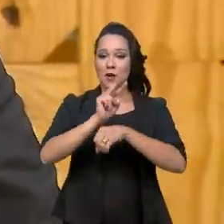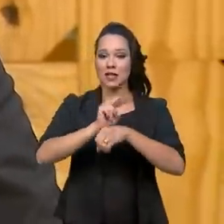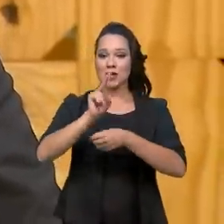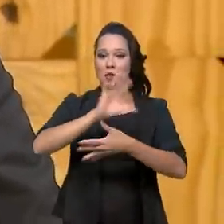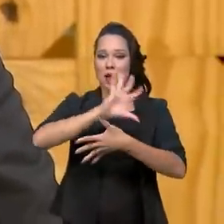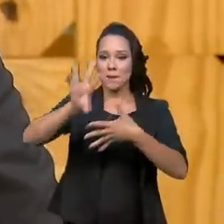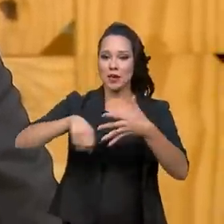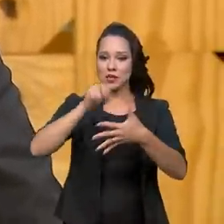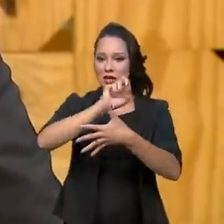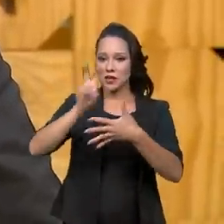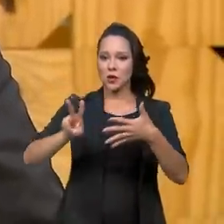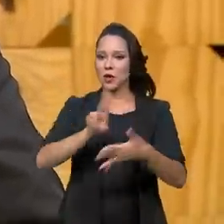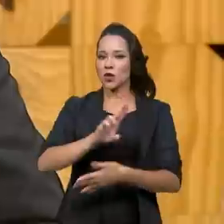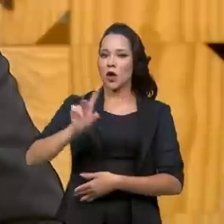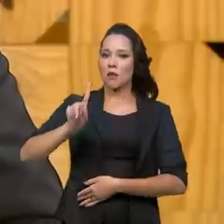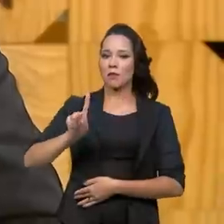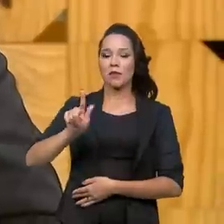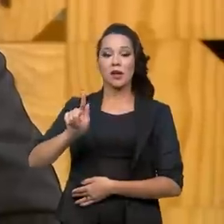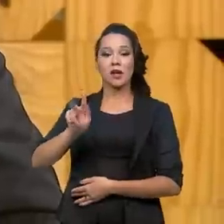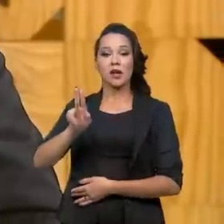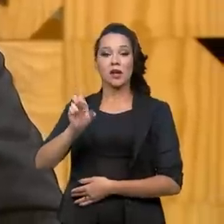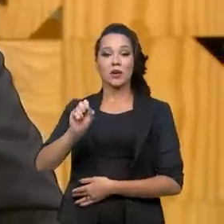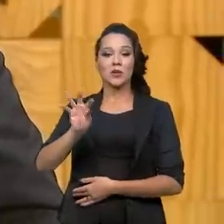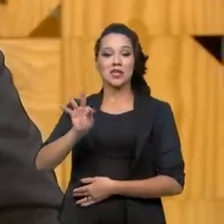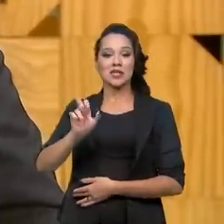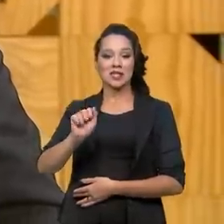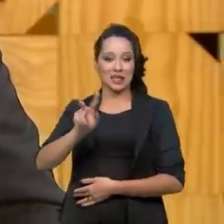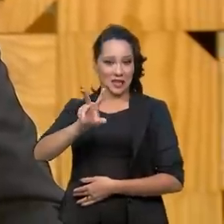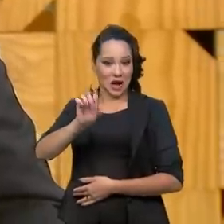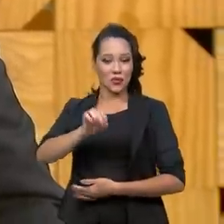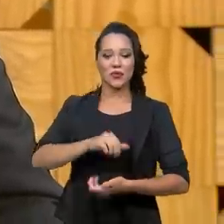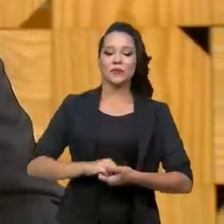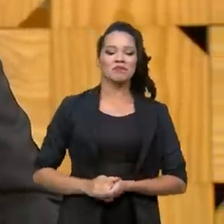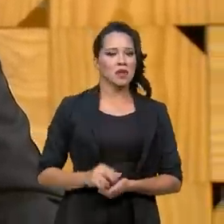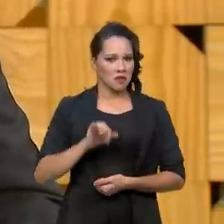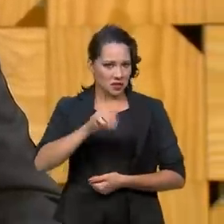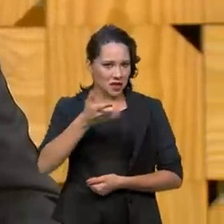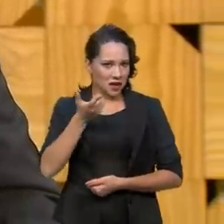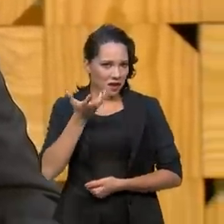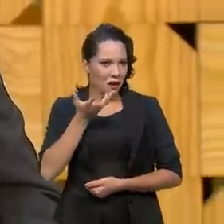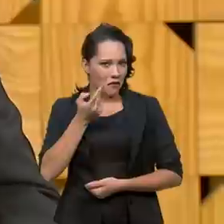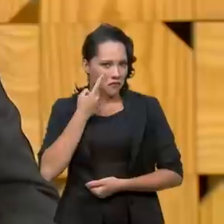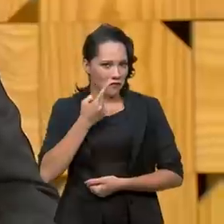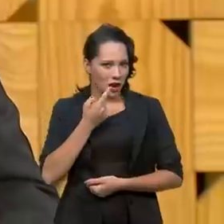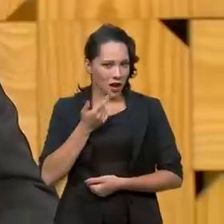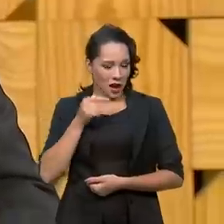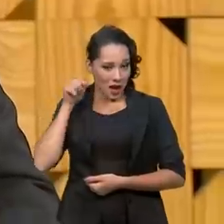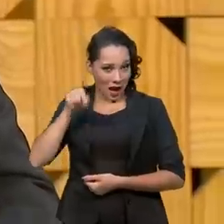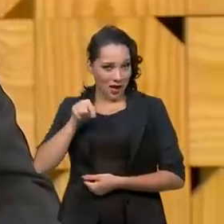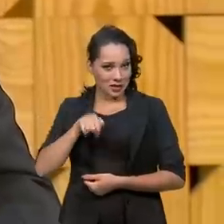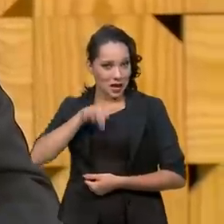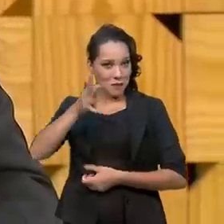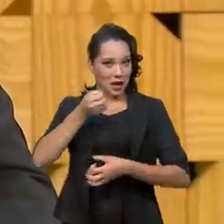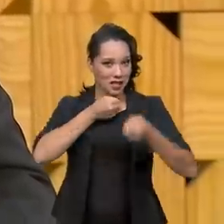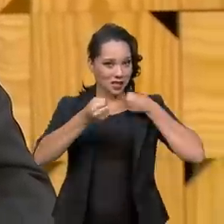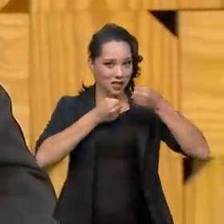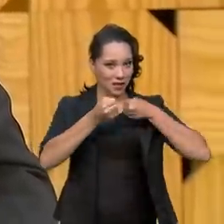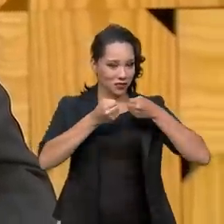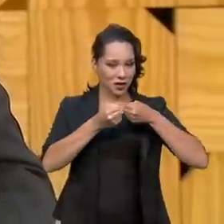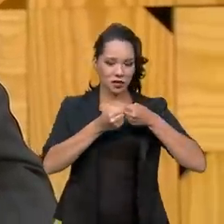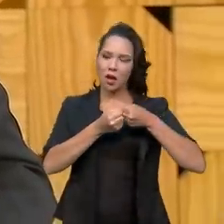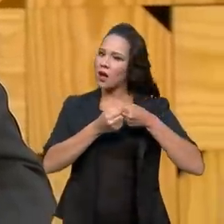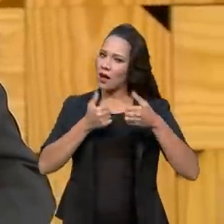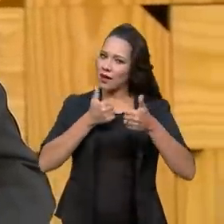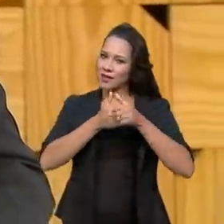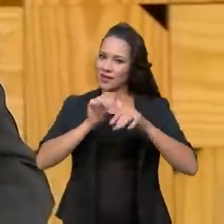Azul, contra-almirante Gustavo Caleiro Garriga Pires. Se você quiser rever esta e outras entrevistas, siga as